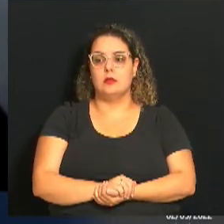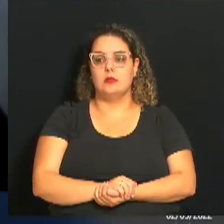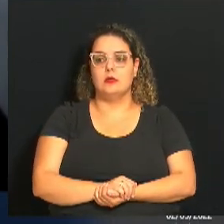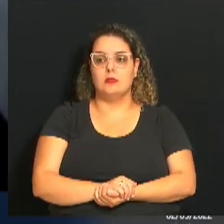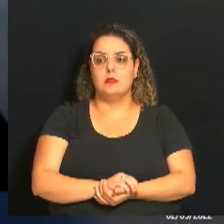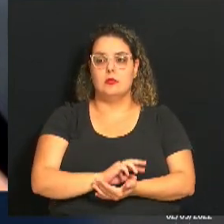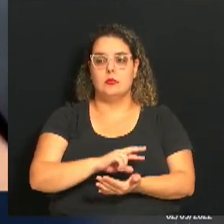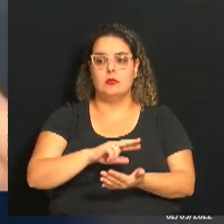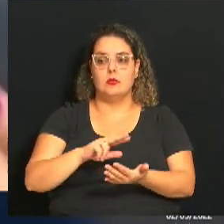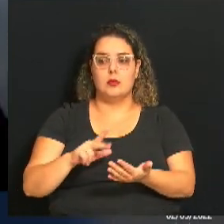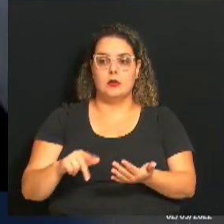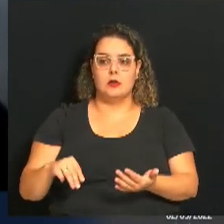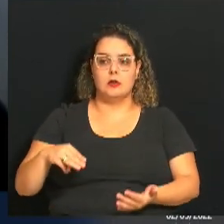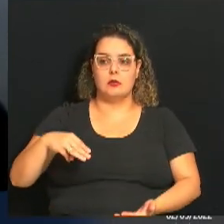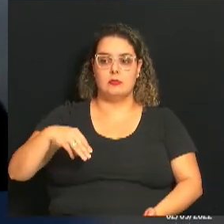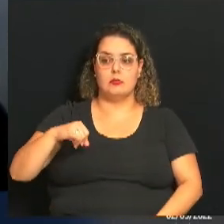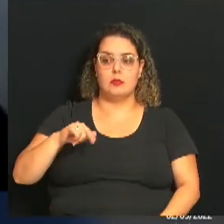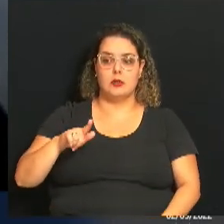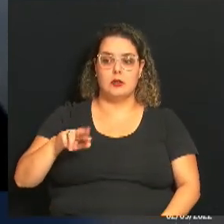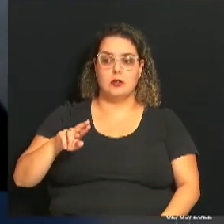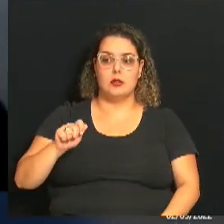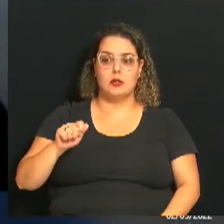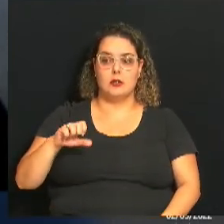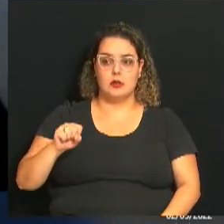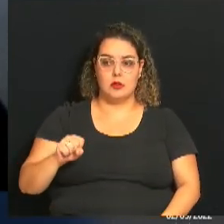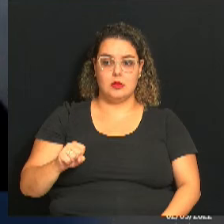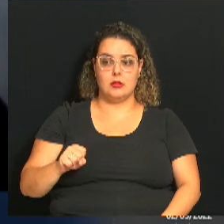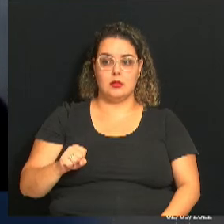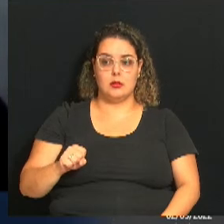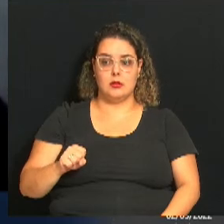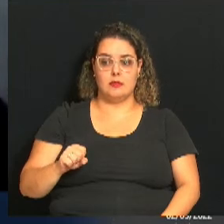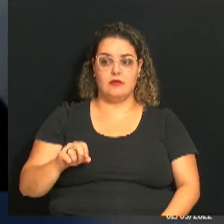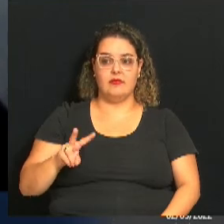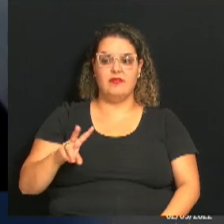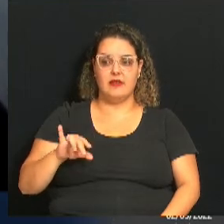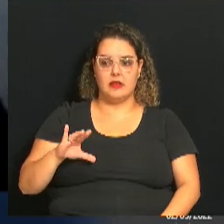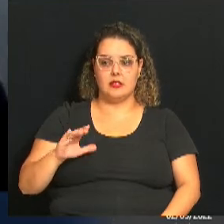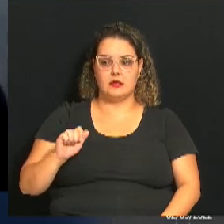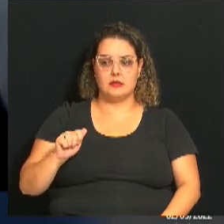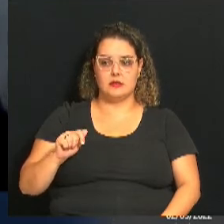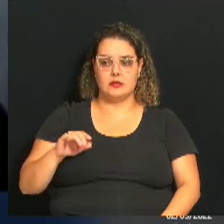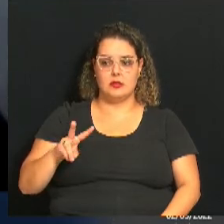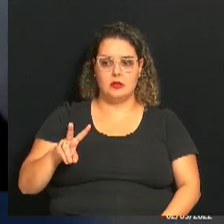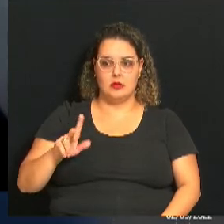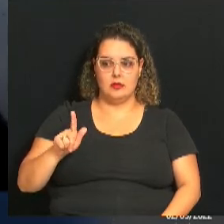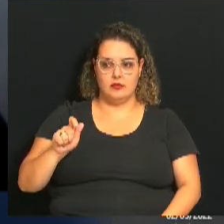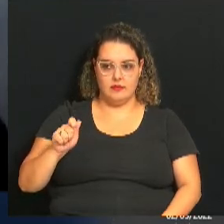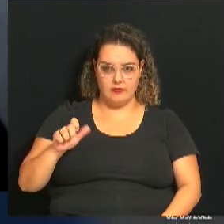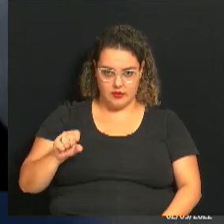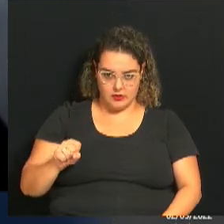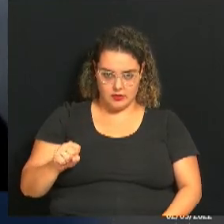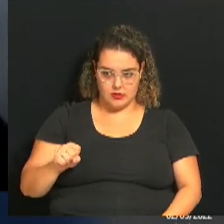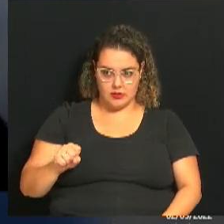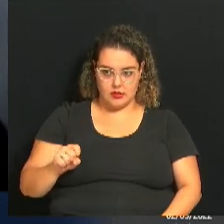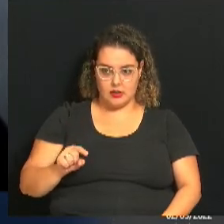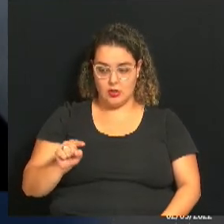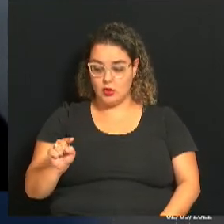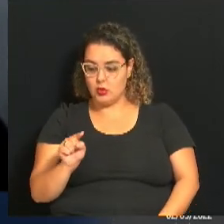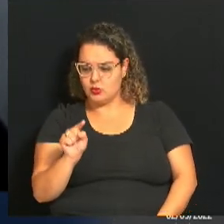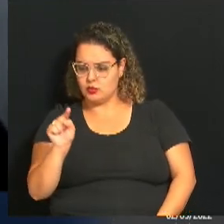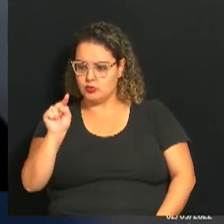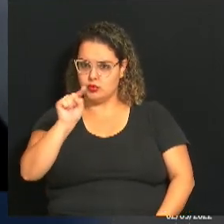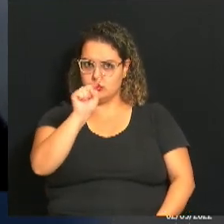né? Tem comprometidas, tem trincas, né? Então, a gente está avaliando,